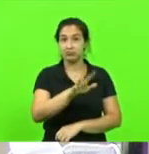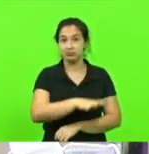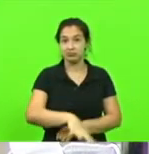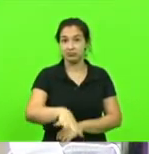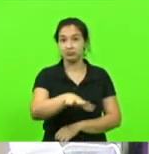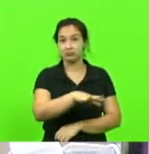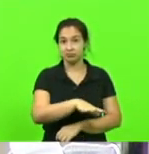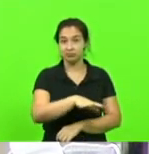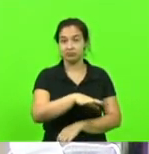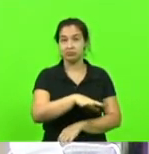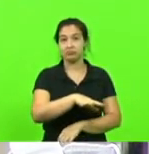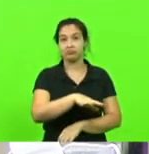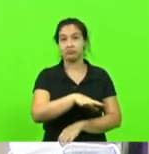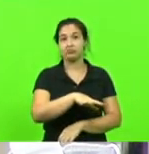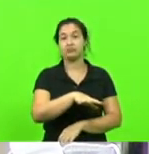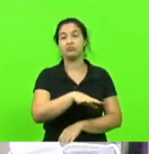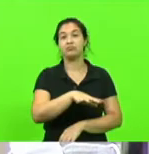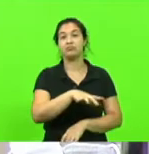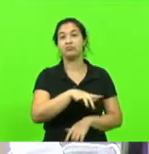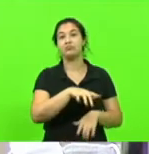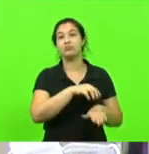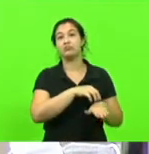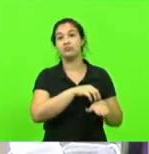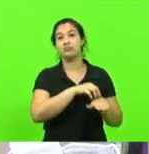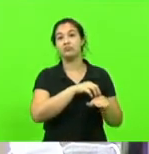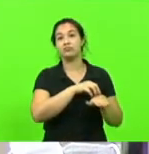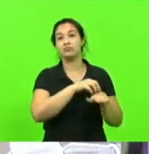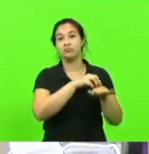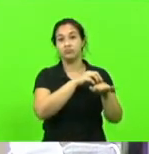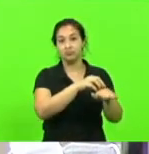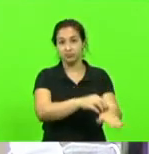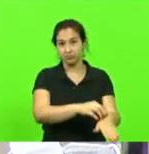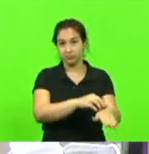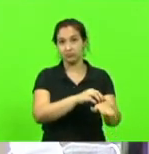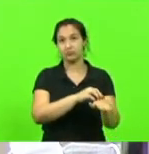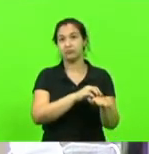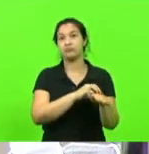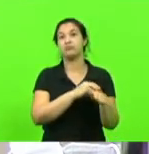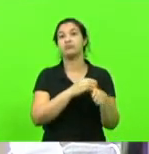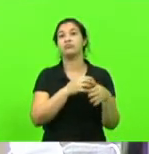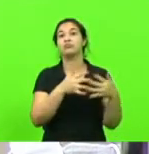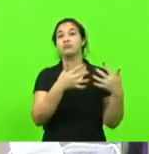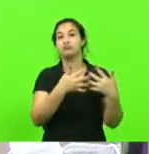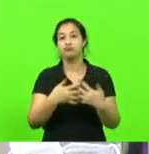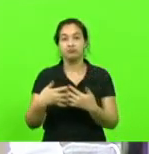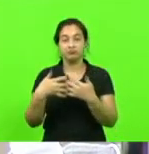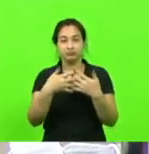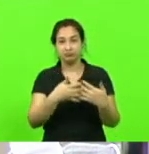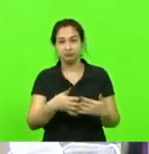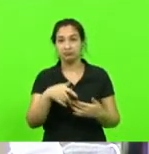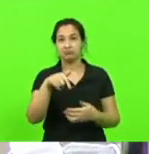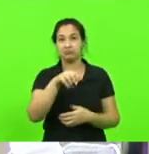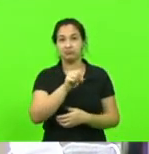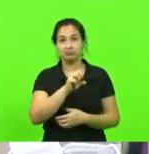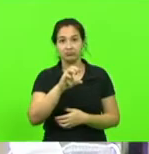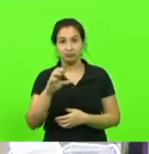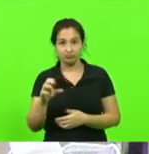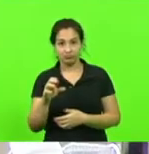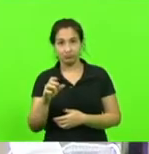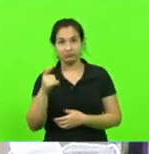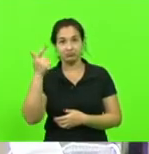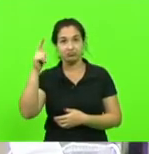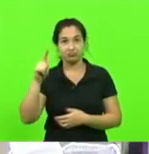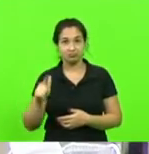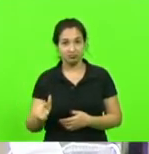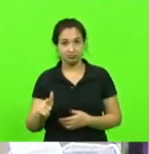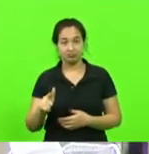do sistema de transporte por ônibus, VLTs, metrôs e trens, no estado de Santa Catarina, e adota outras